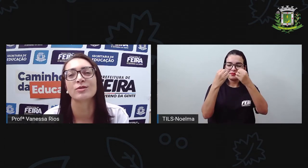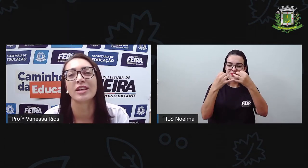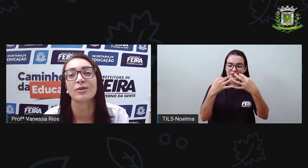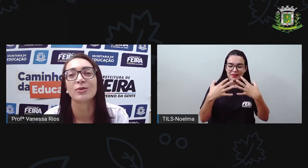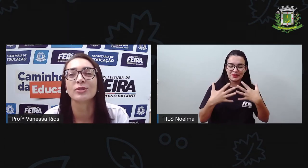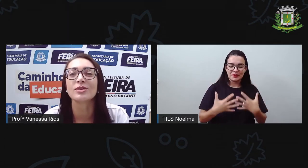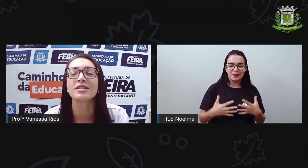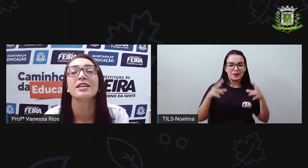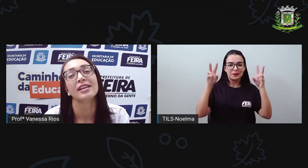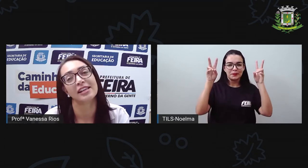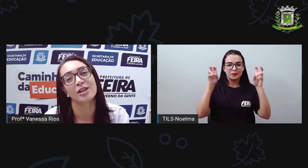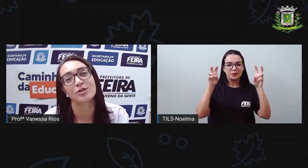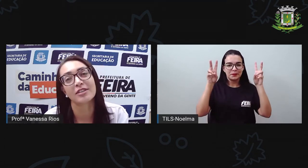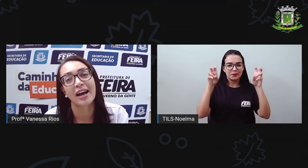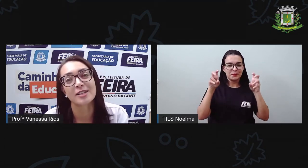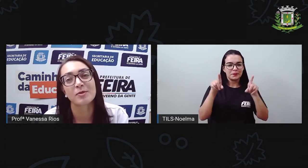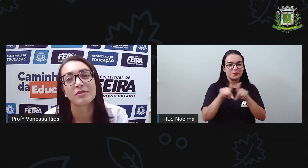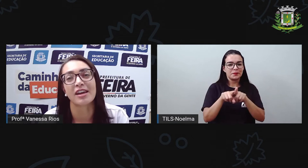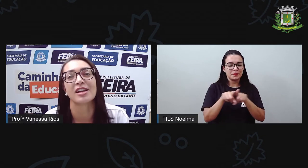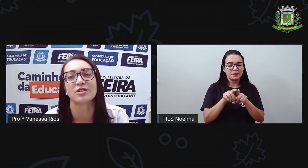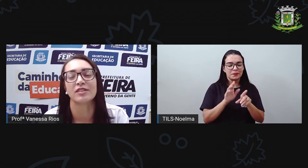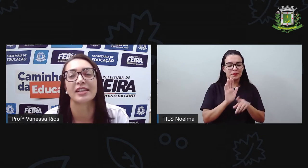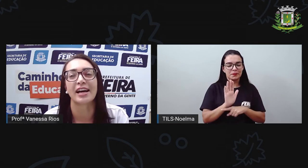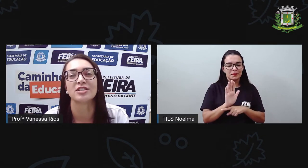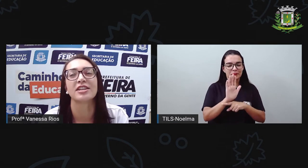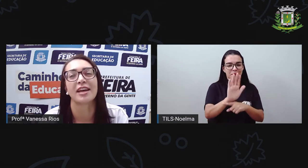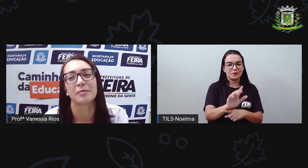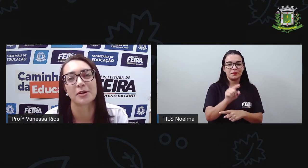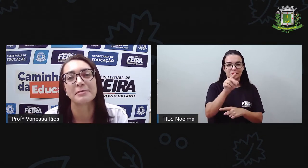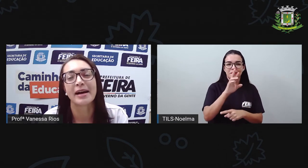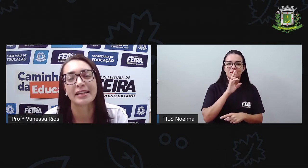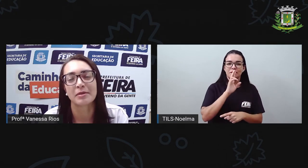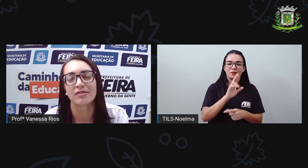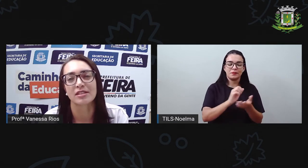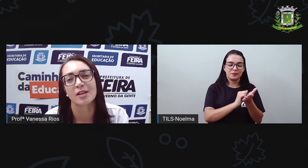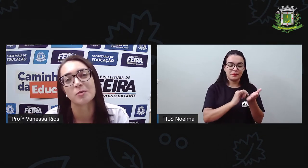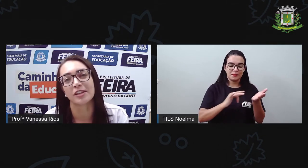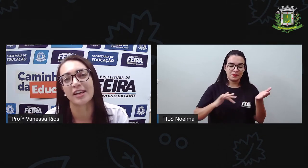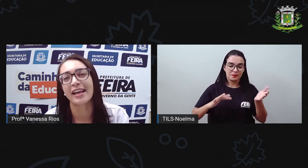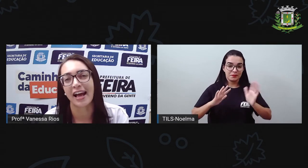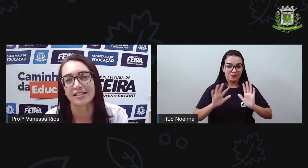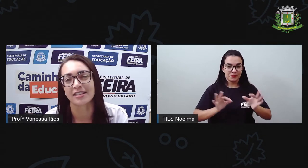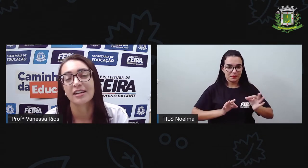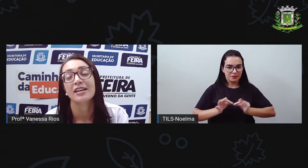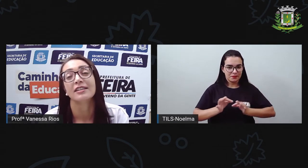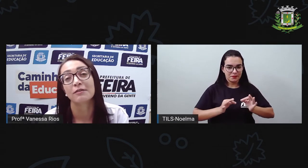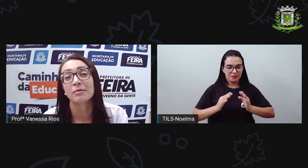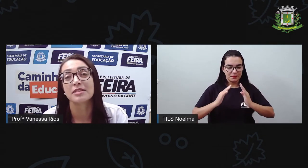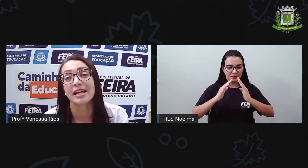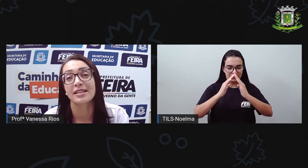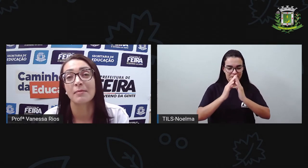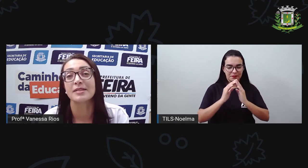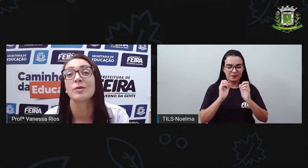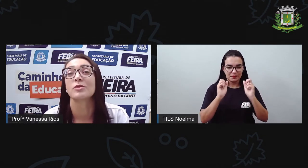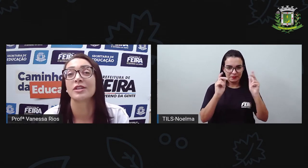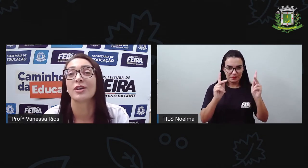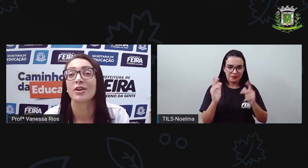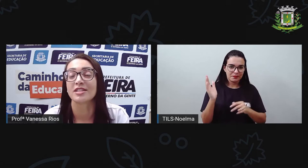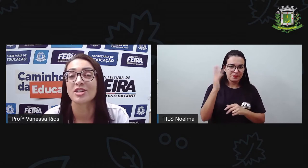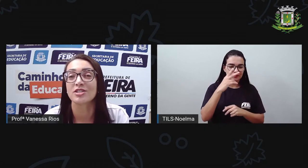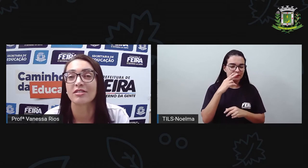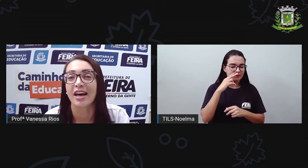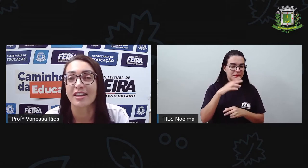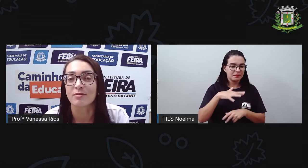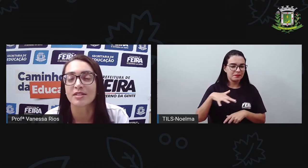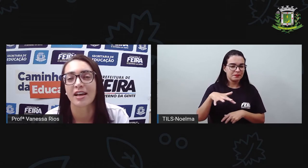explicações, conteúdos. Queria ajudar a responder a atividade que está aí programada para você responder em casa. Então vamos lá saber sobre o que